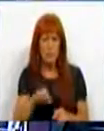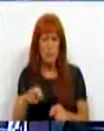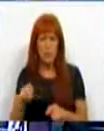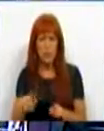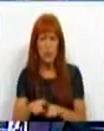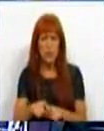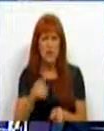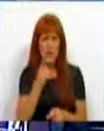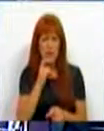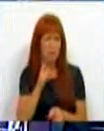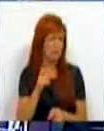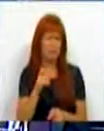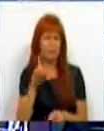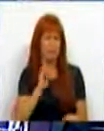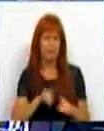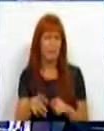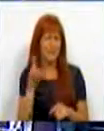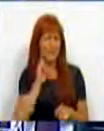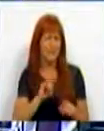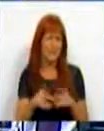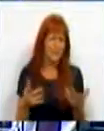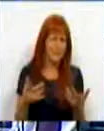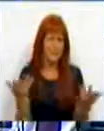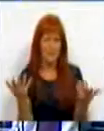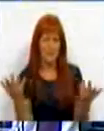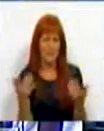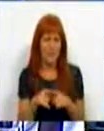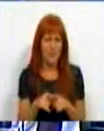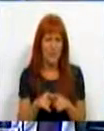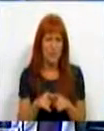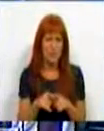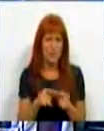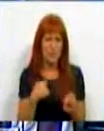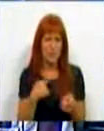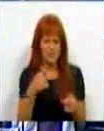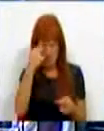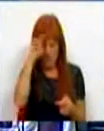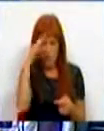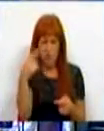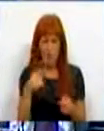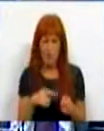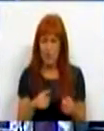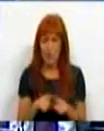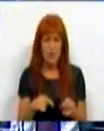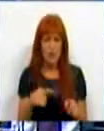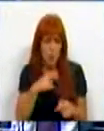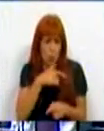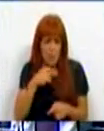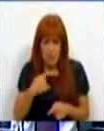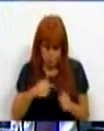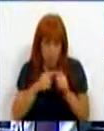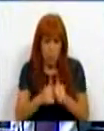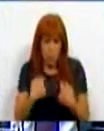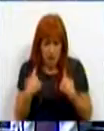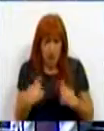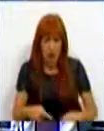do relatório de Abril? Oh, Sra. Deputada, a Sra. Deputada seguramente está a lavrar um equívoco. Há aqui compromissos que são compromissos para eu cumprir.